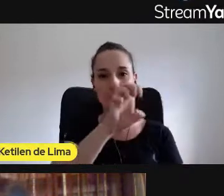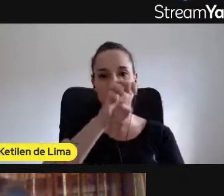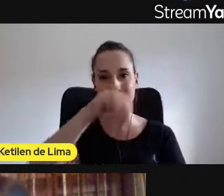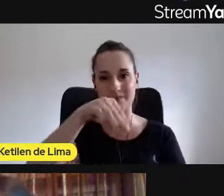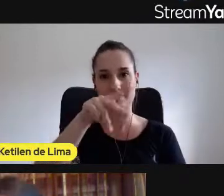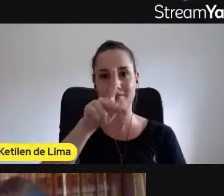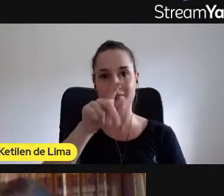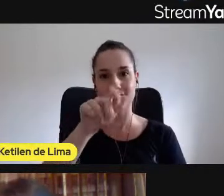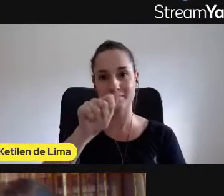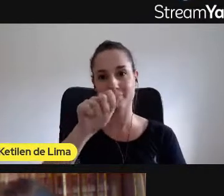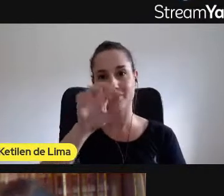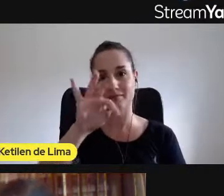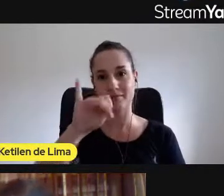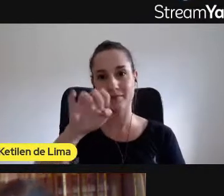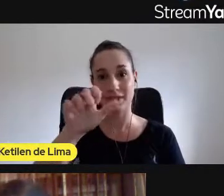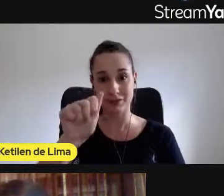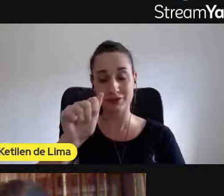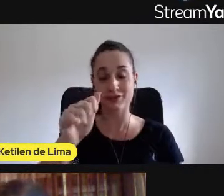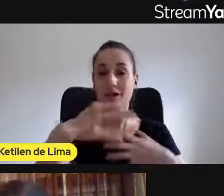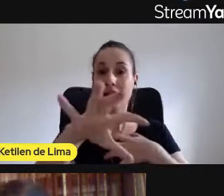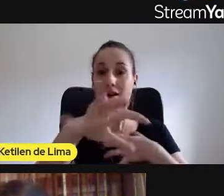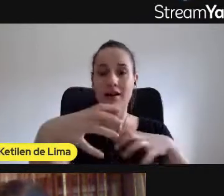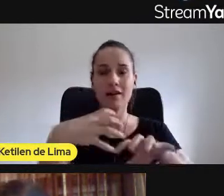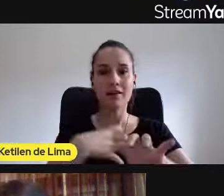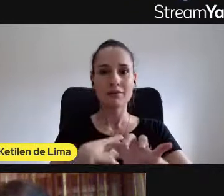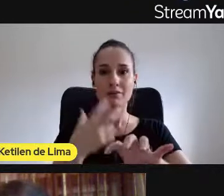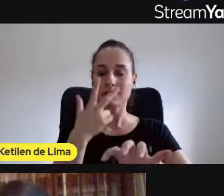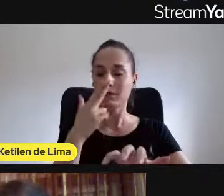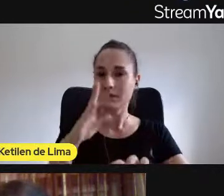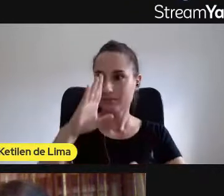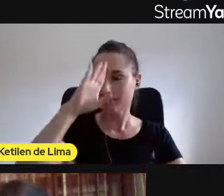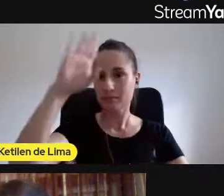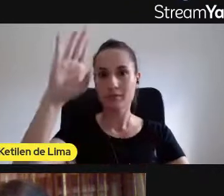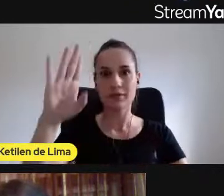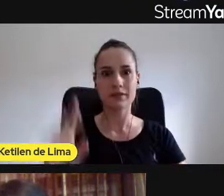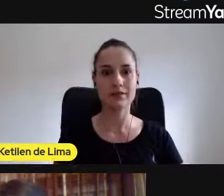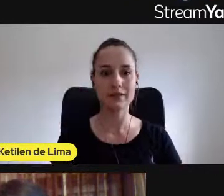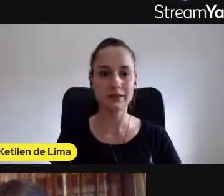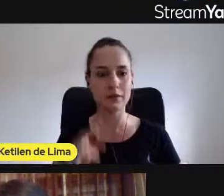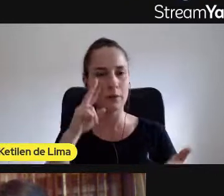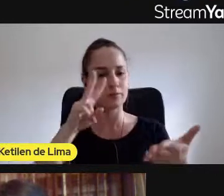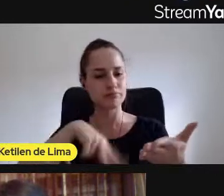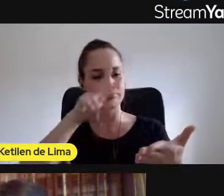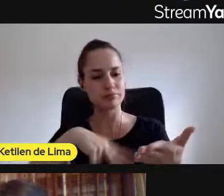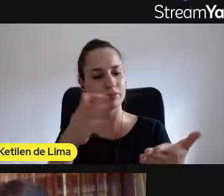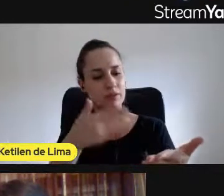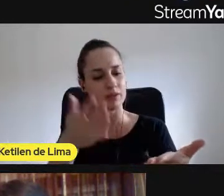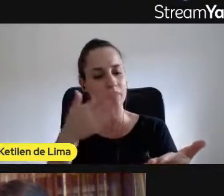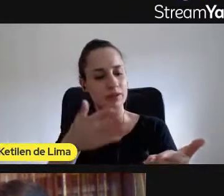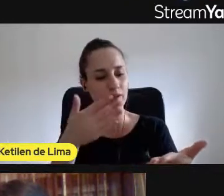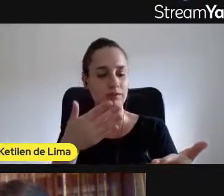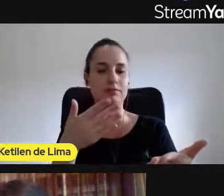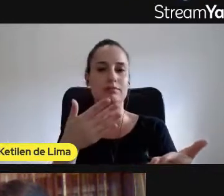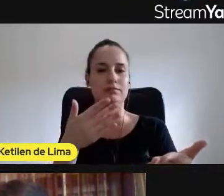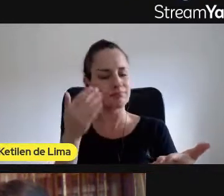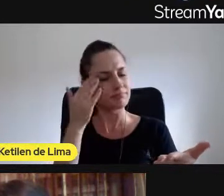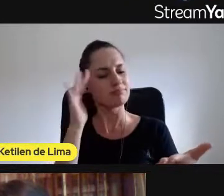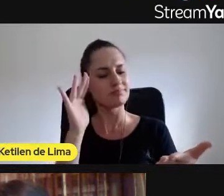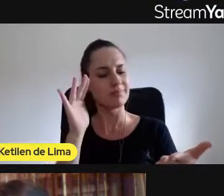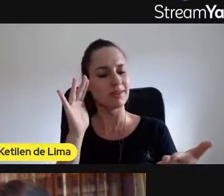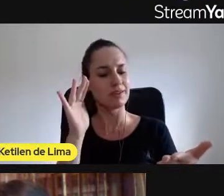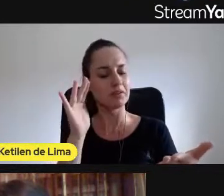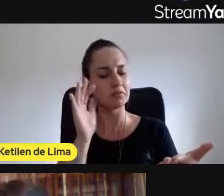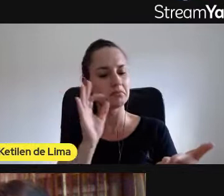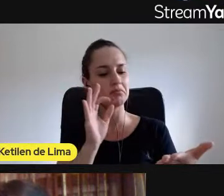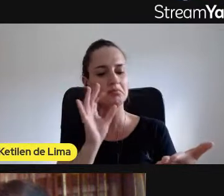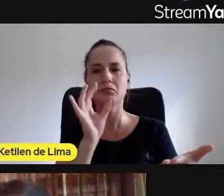que a gente está vendo ali, o eu lírico, porque eu me peguei assim, o tempo todo falando, eu entendo, eu estou passando por